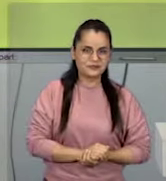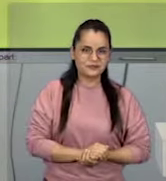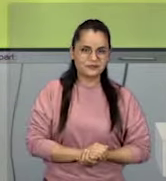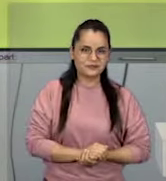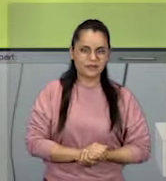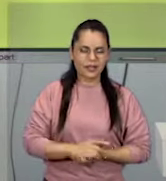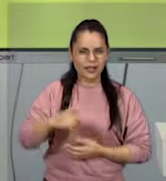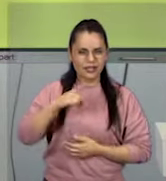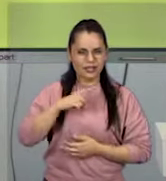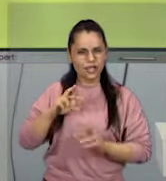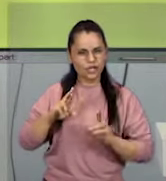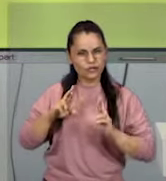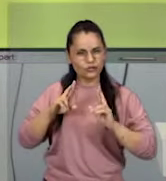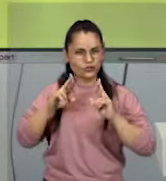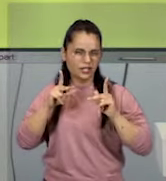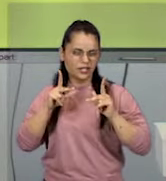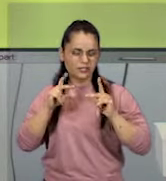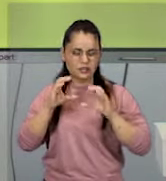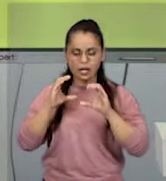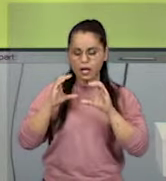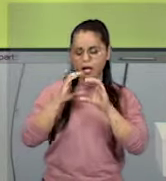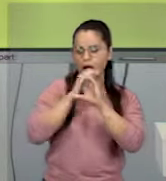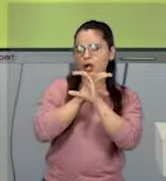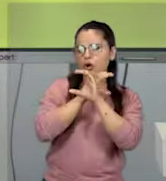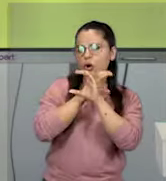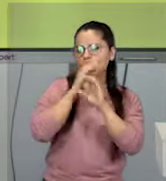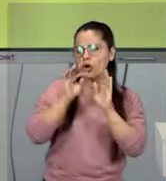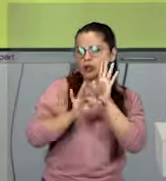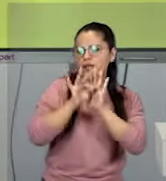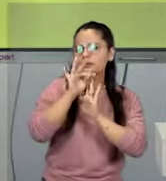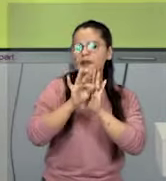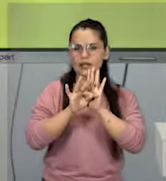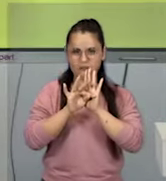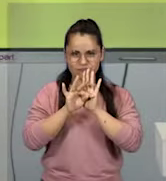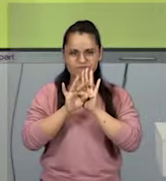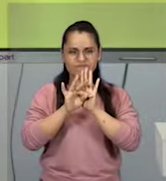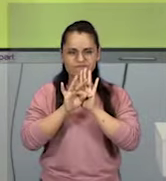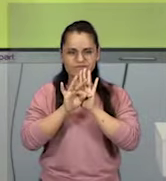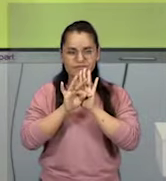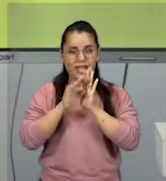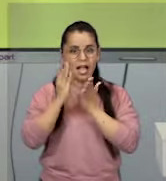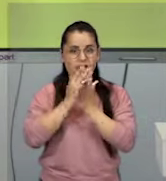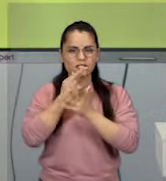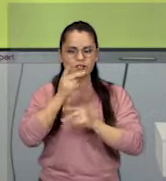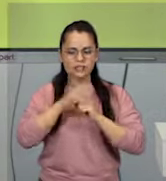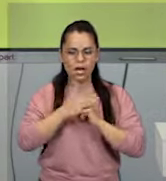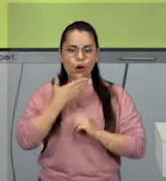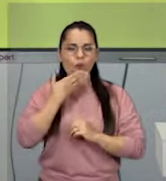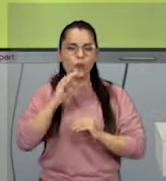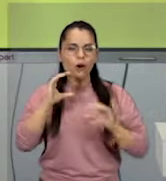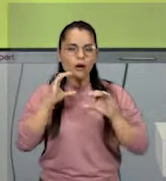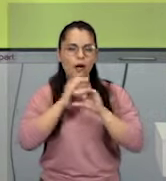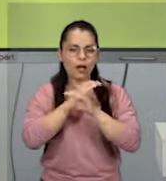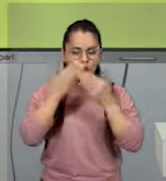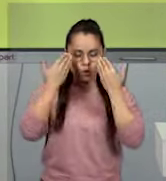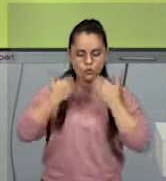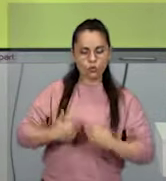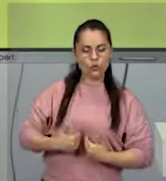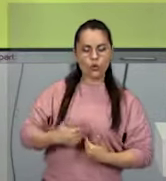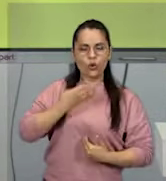e eles não diferencia entre calor e temperatura não é muita gente quando fala assim qual que é o calor do corpo Qual a